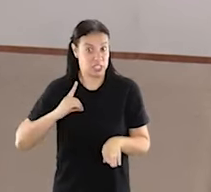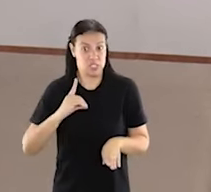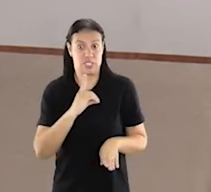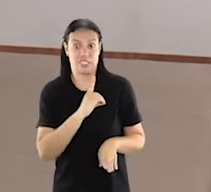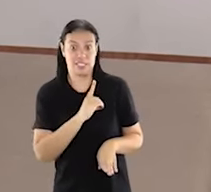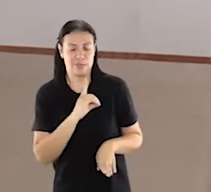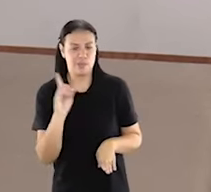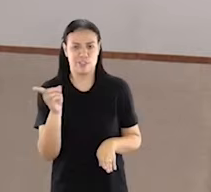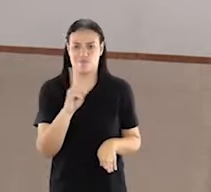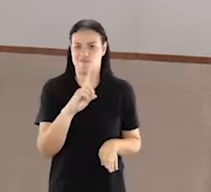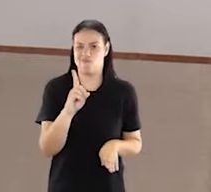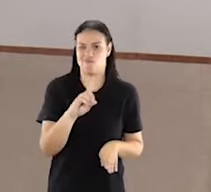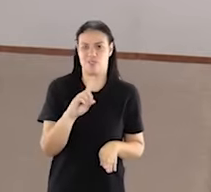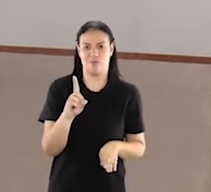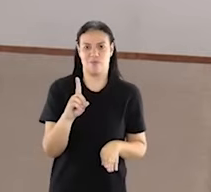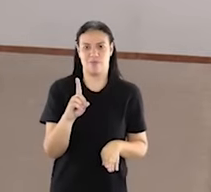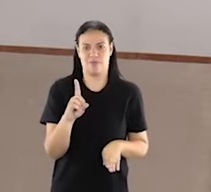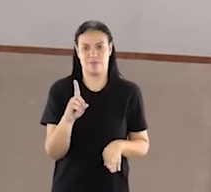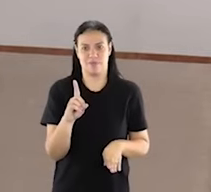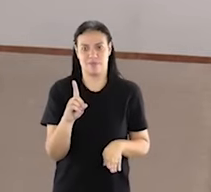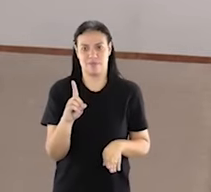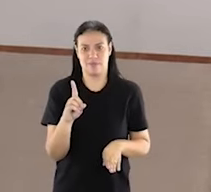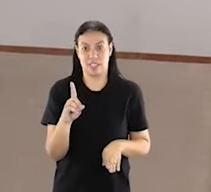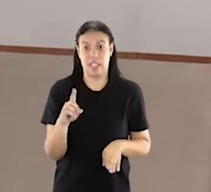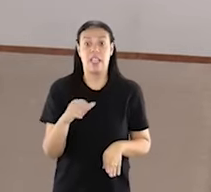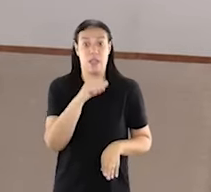mas parece que elas são mais corajosas.